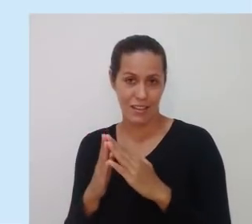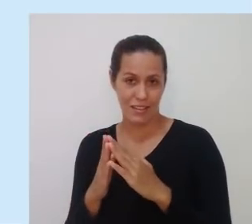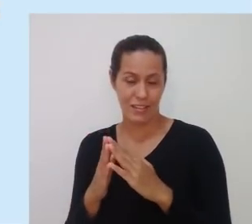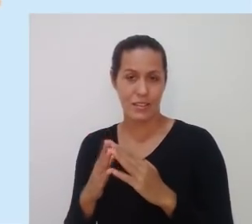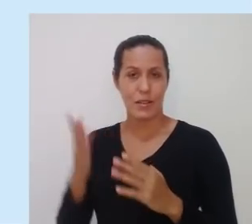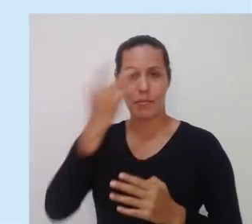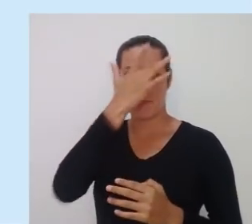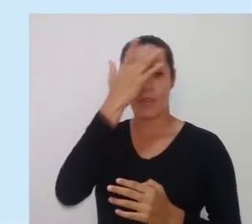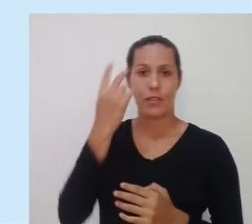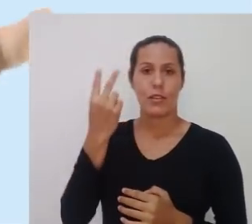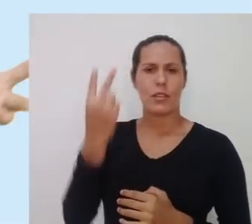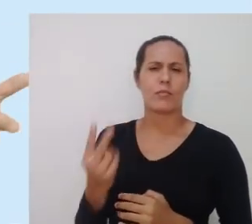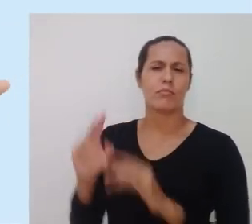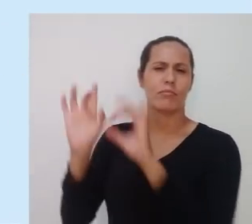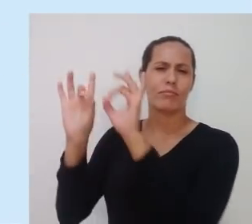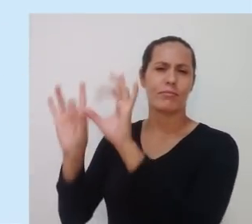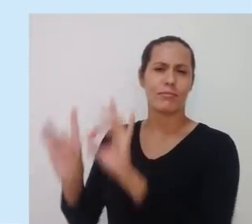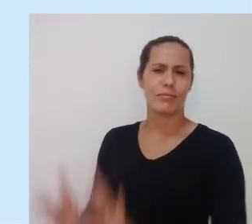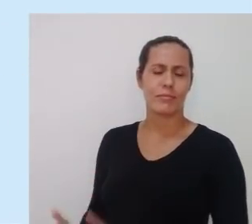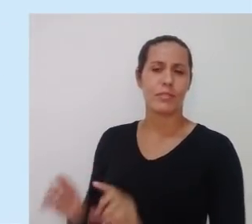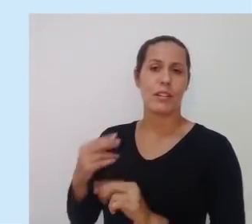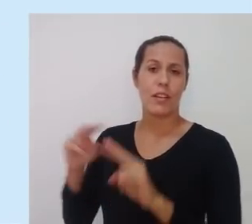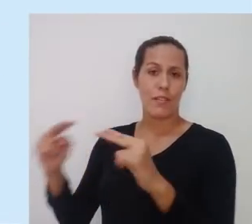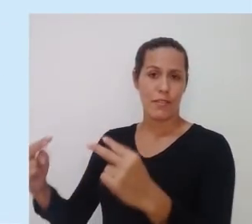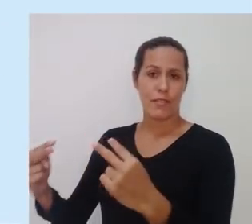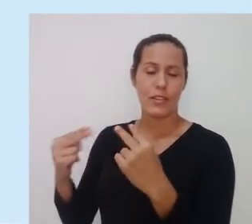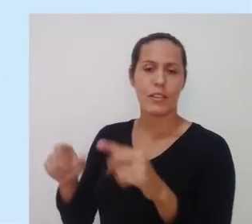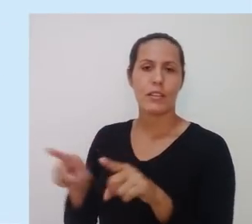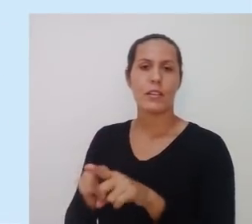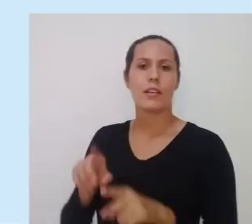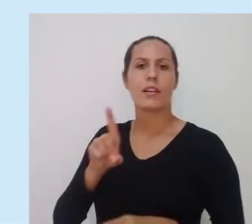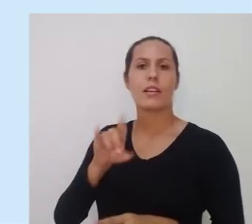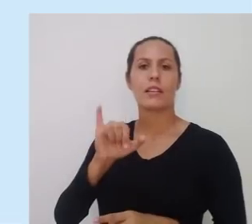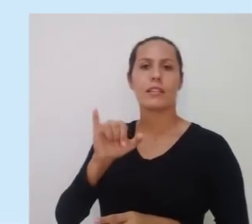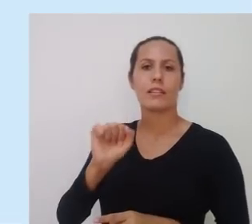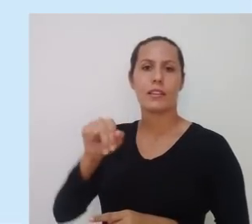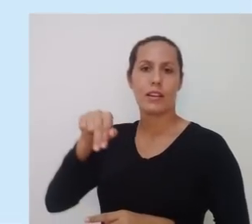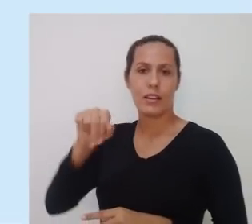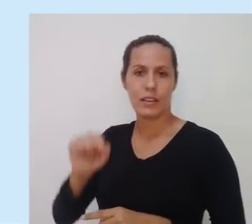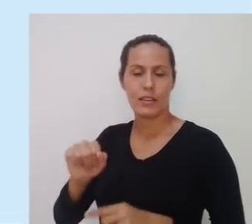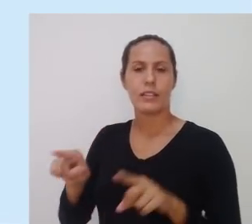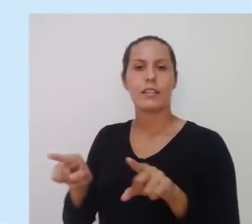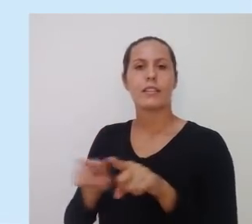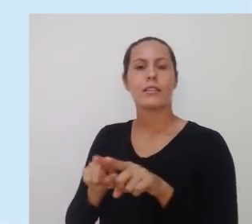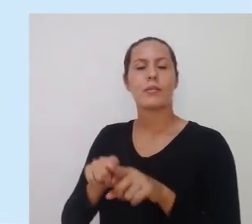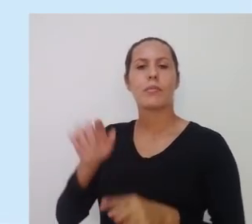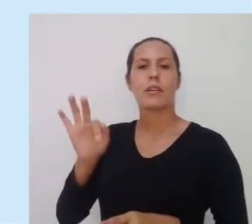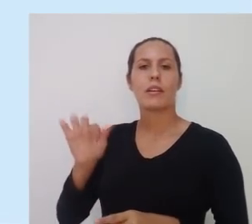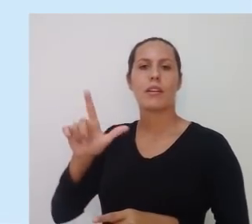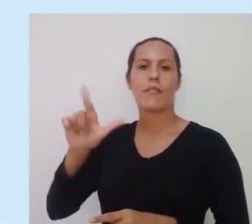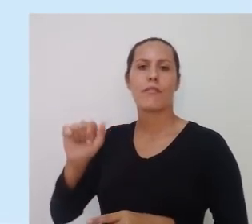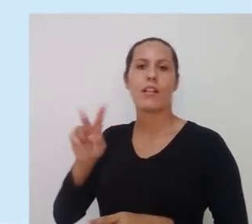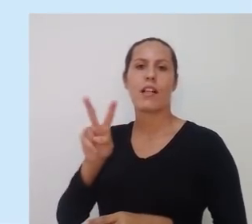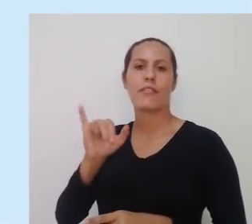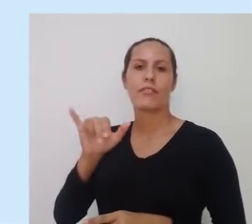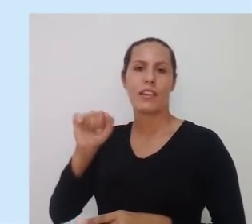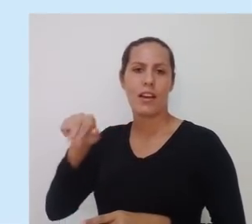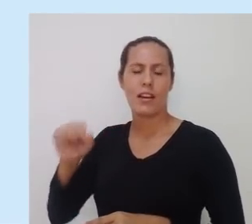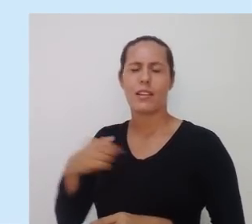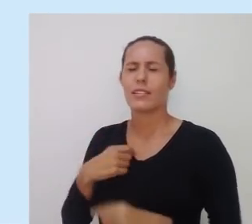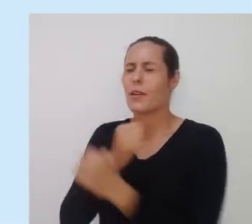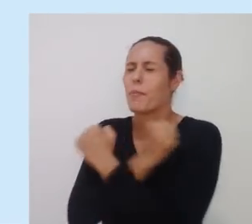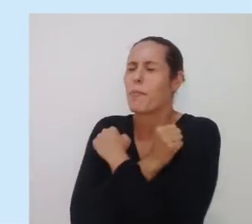agora, né? Estão em casa agora duas figuras maravilhosas me assistindo. Um beijo para a Diana, um beijo para a Flaviana.